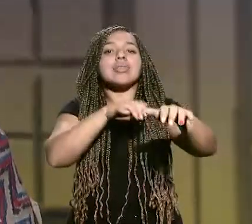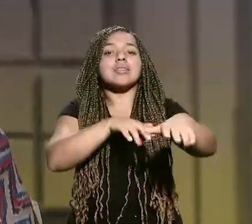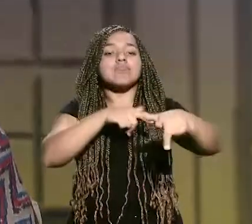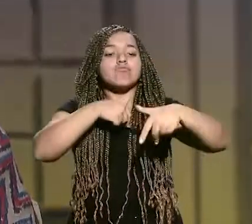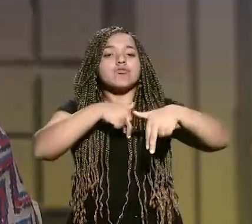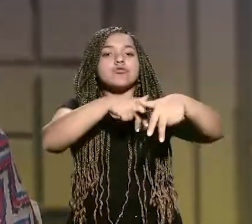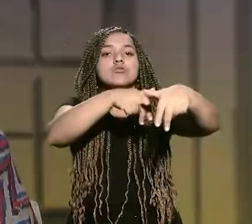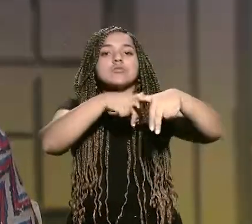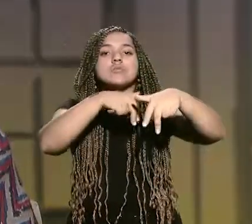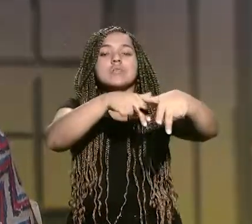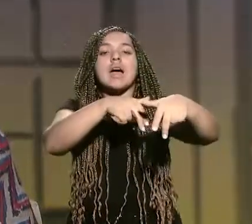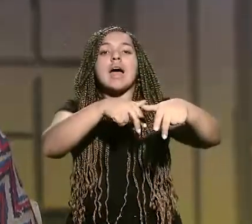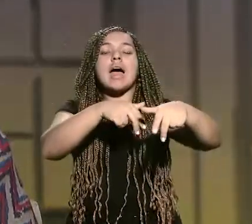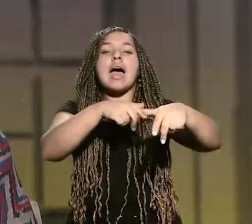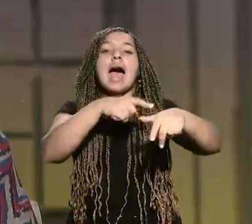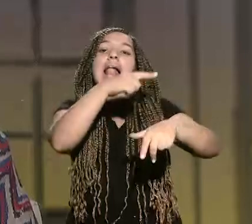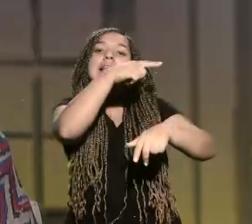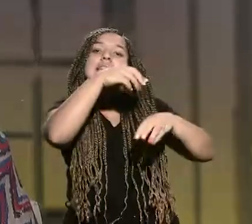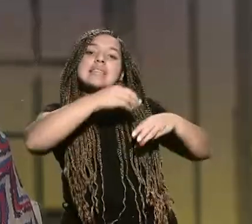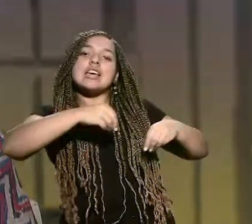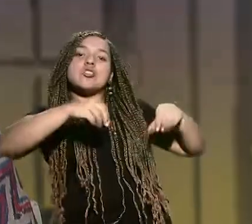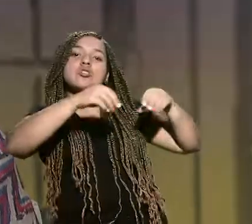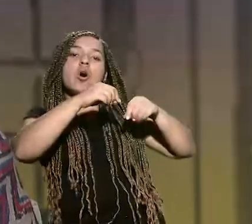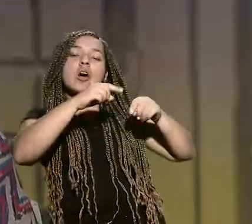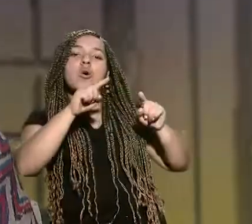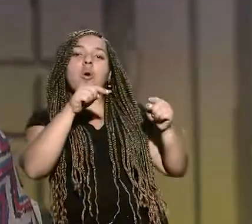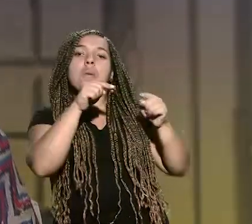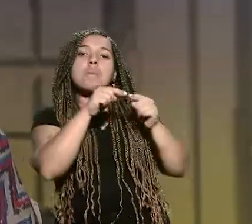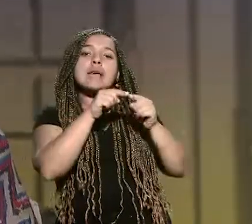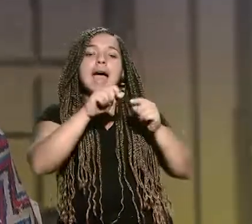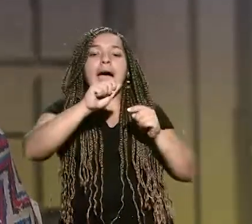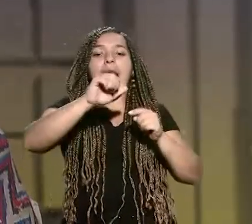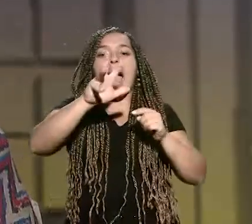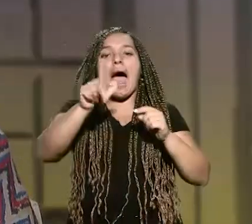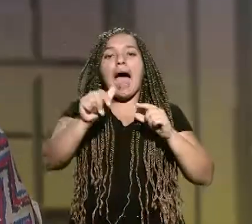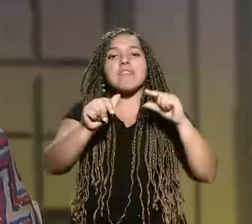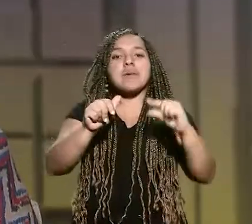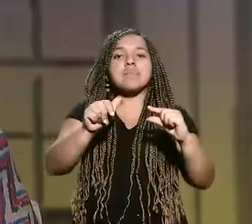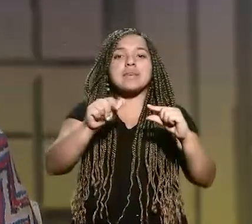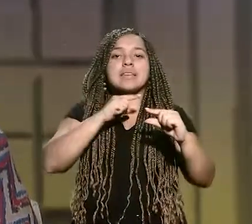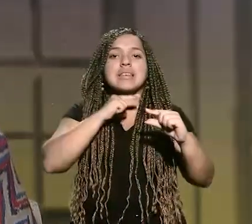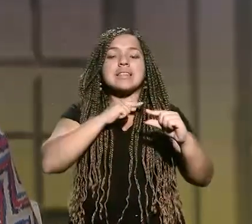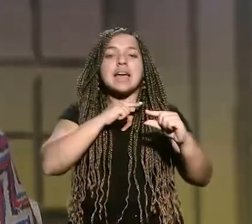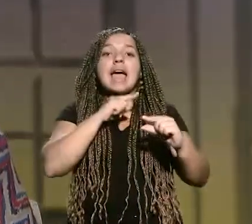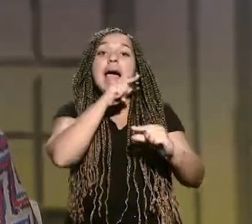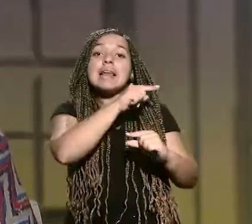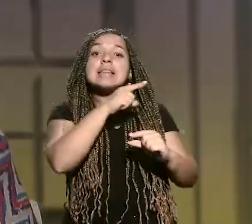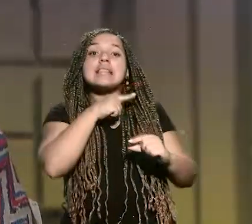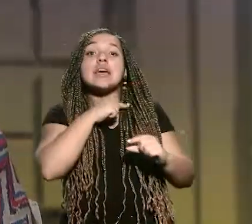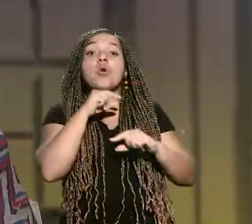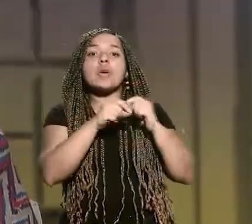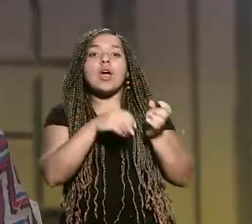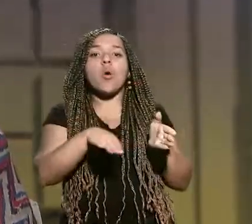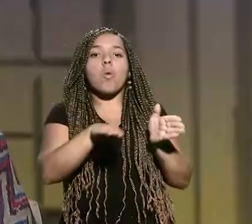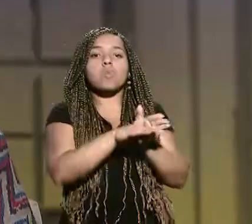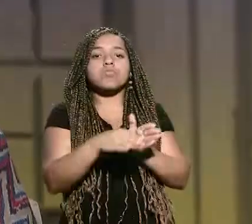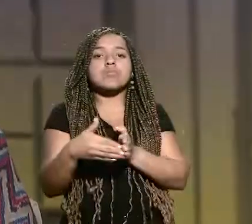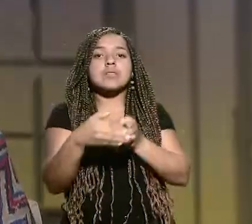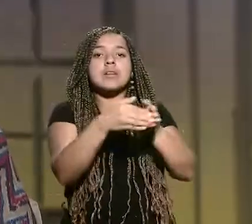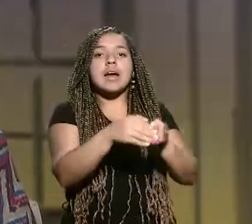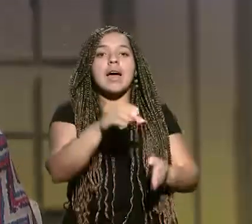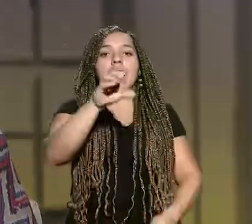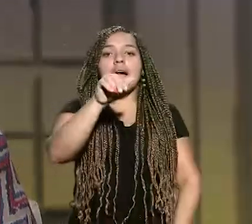que foi arrastada pelas ruas de Madureira. E esse para mim é o dia mais caro, né?